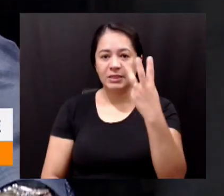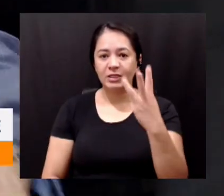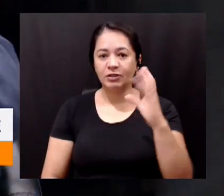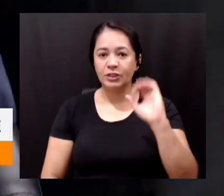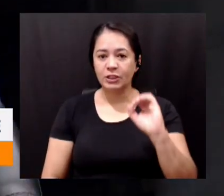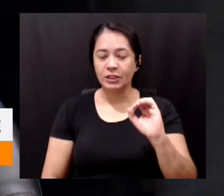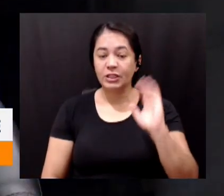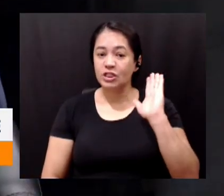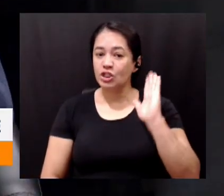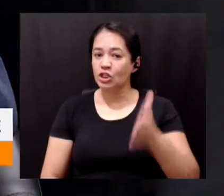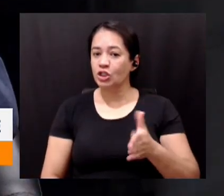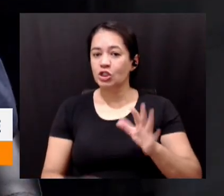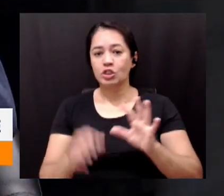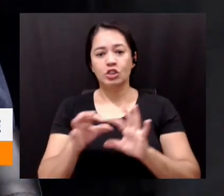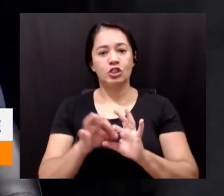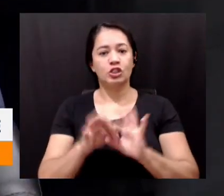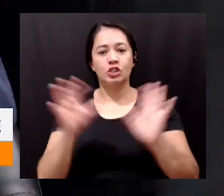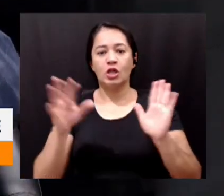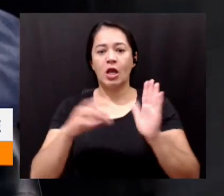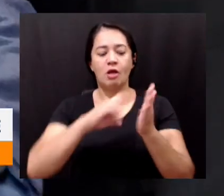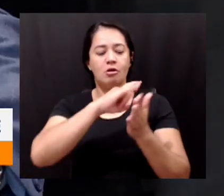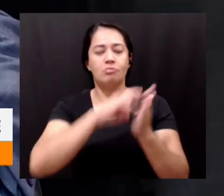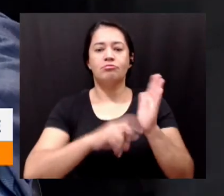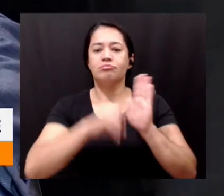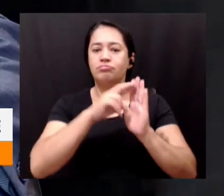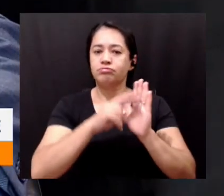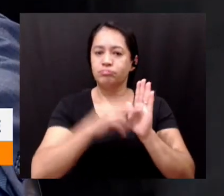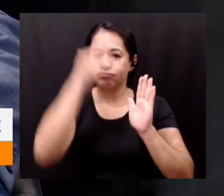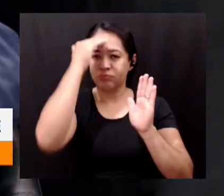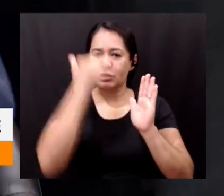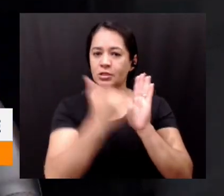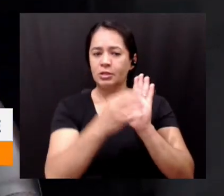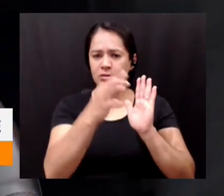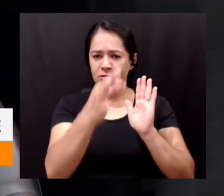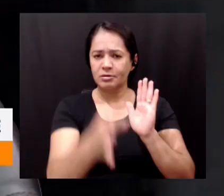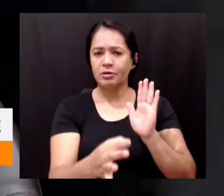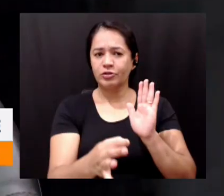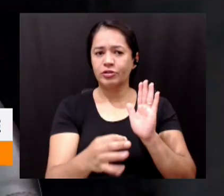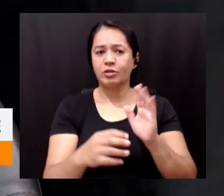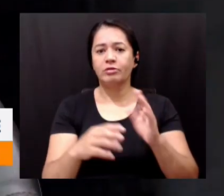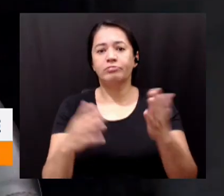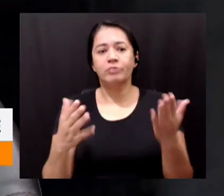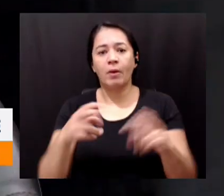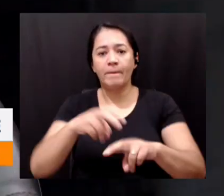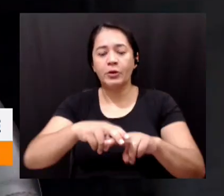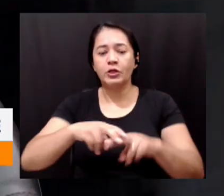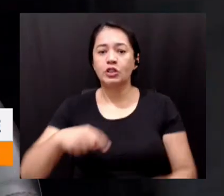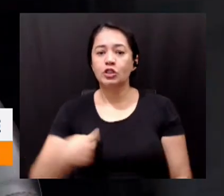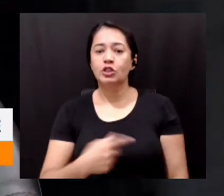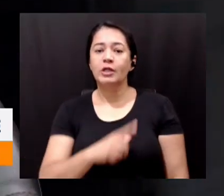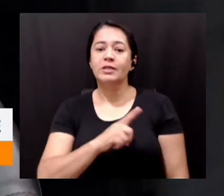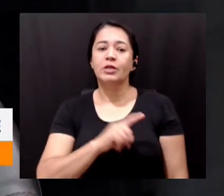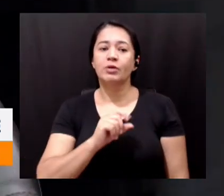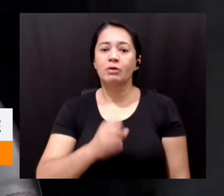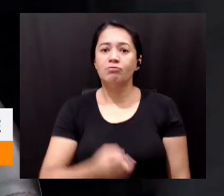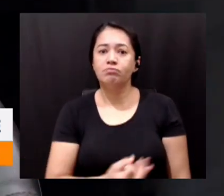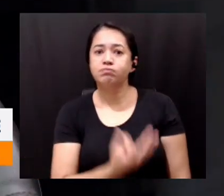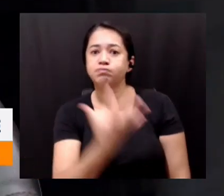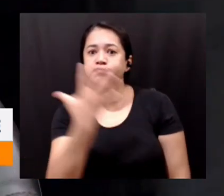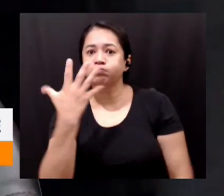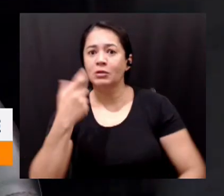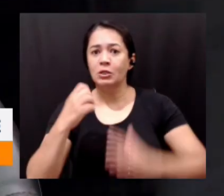Né? Então nós temos aí uma grande quantidade de plataformas que estão funcionando à margem,